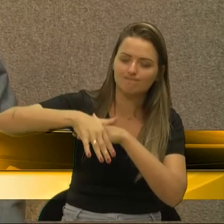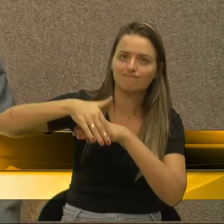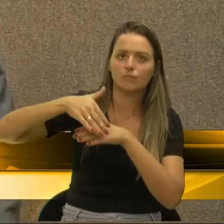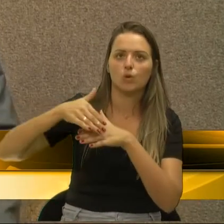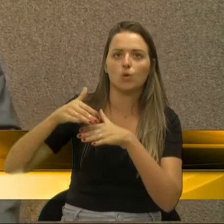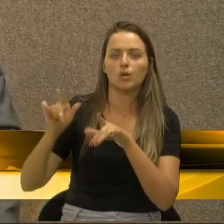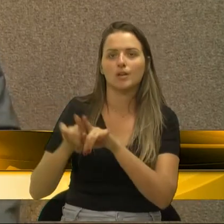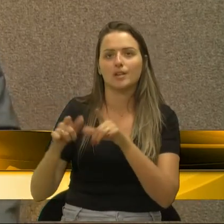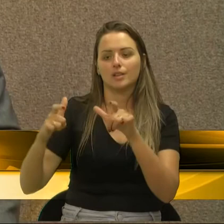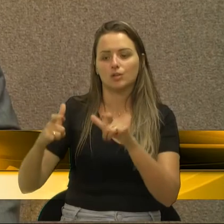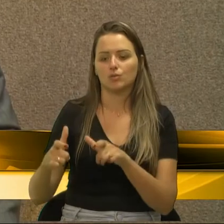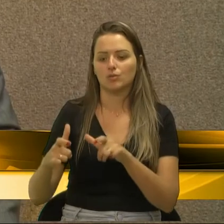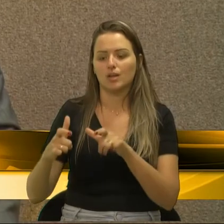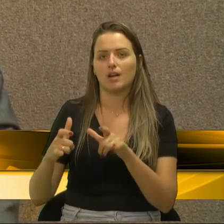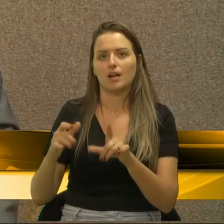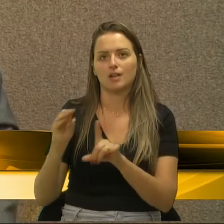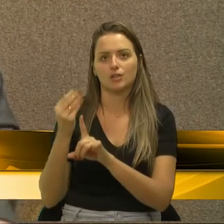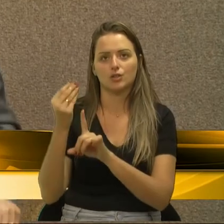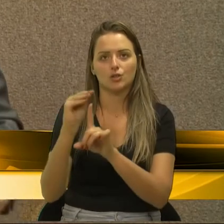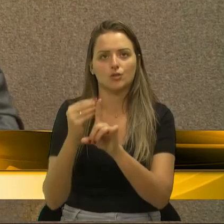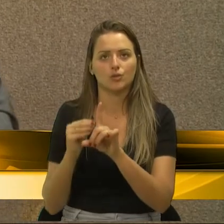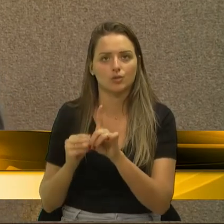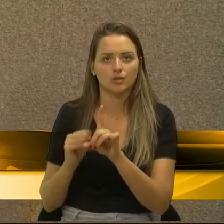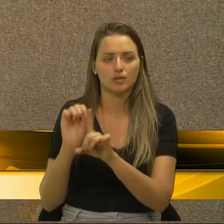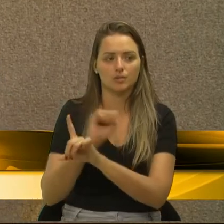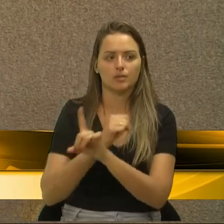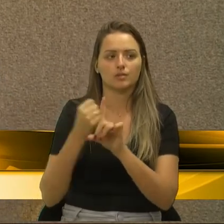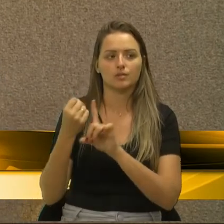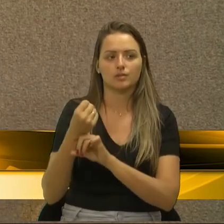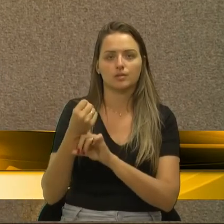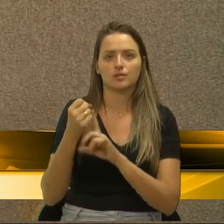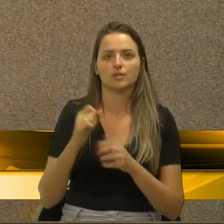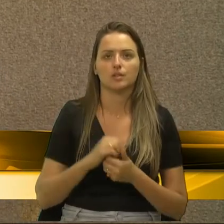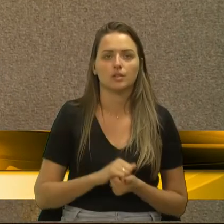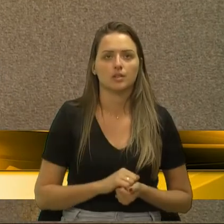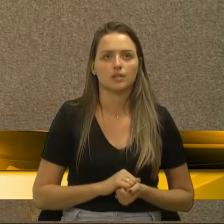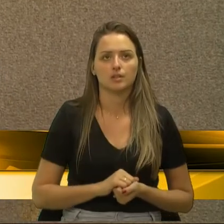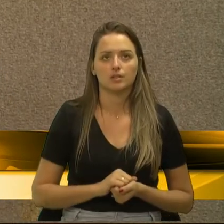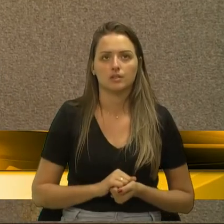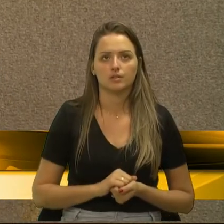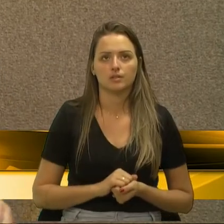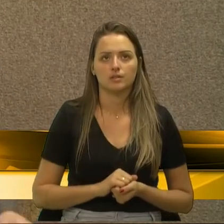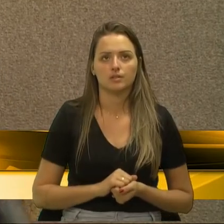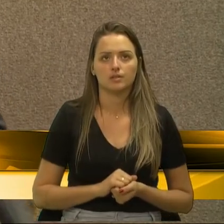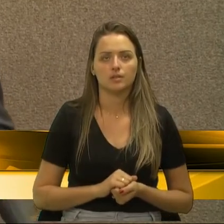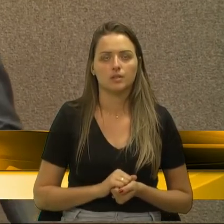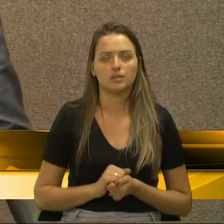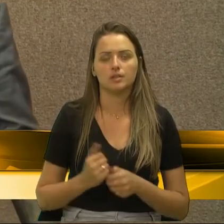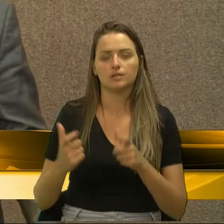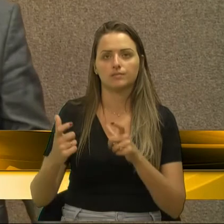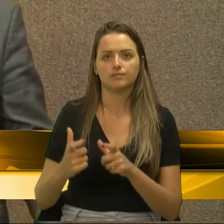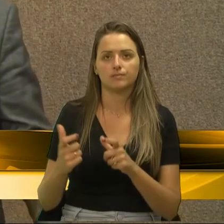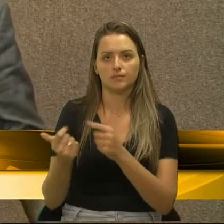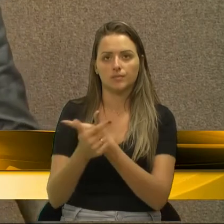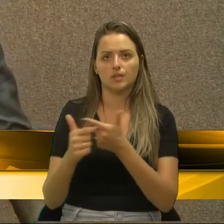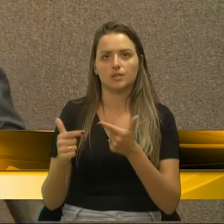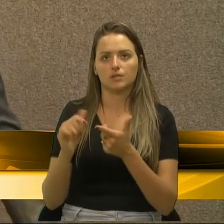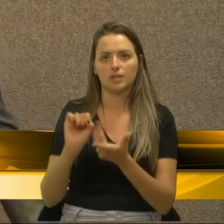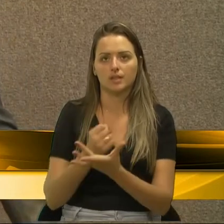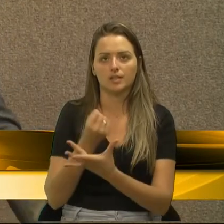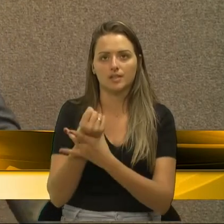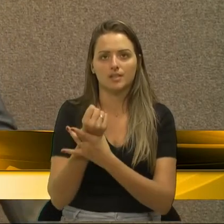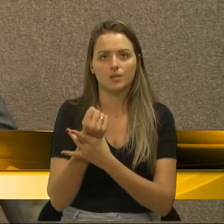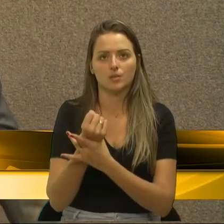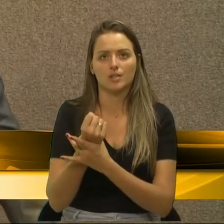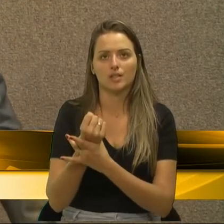de vulnerabilidade social, em lugares como aonde não tem uma segurança